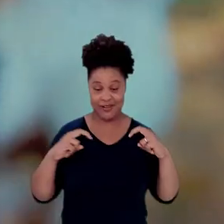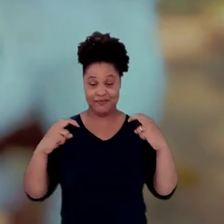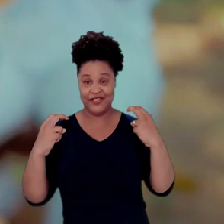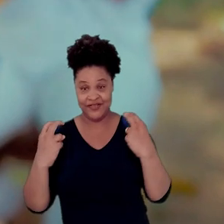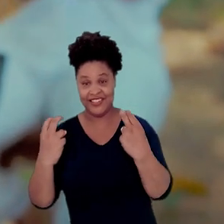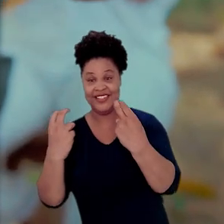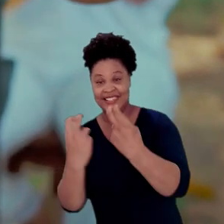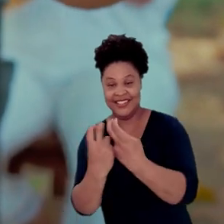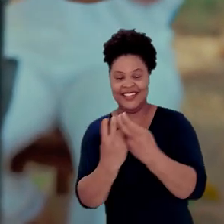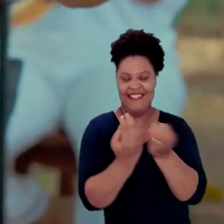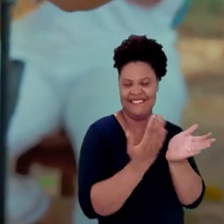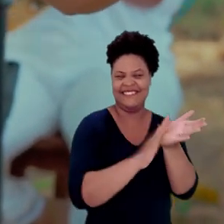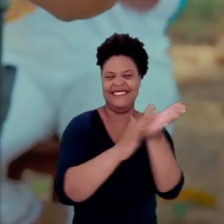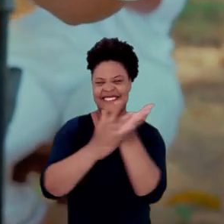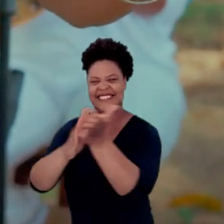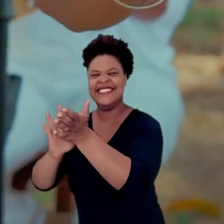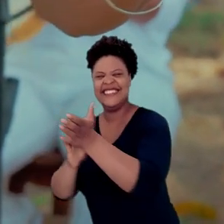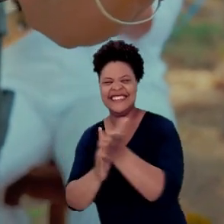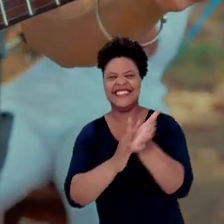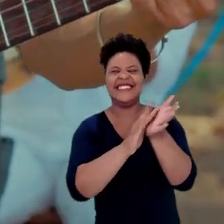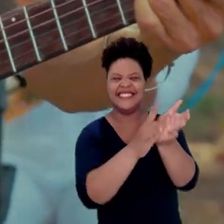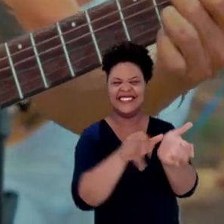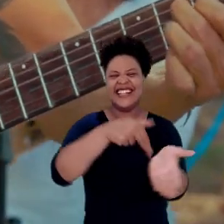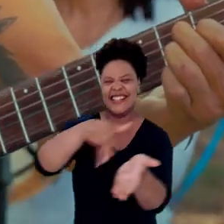purificação. Samba de roda, purificação. Oh,